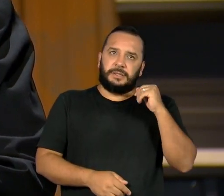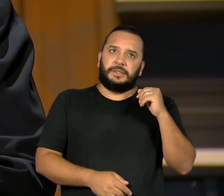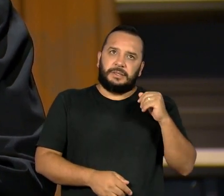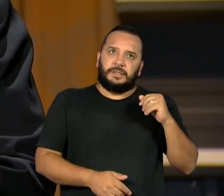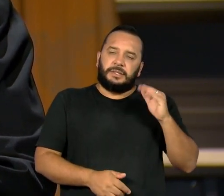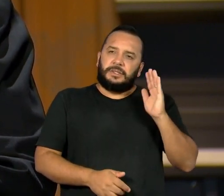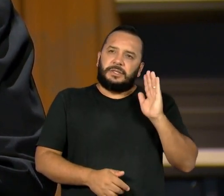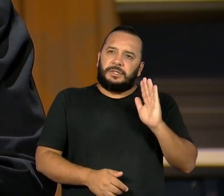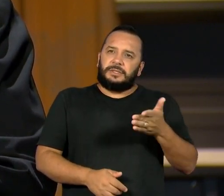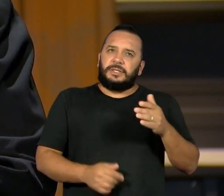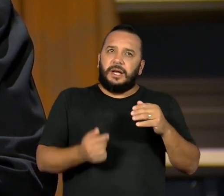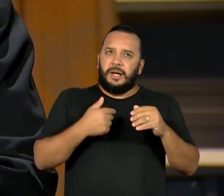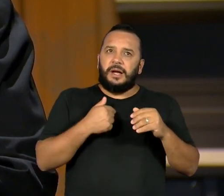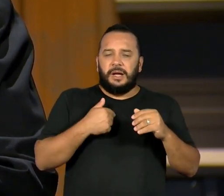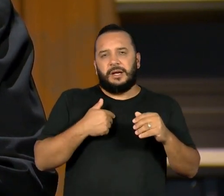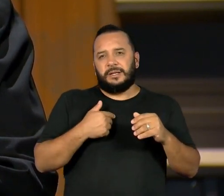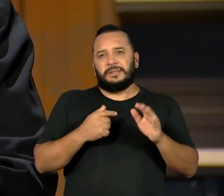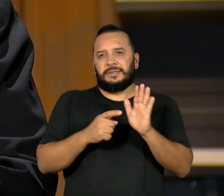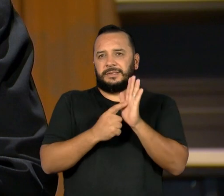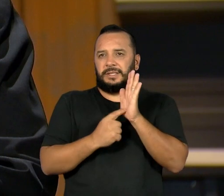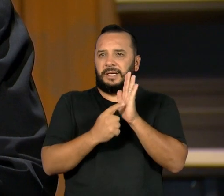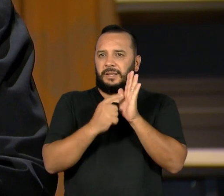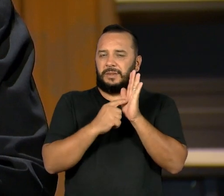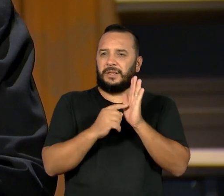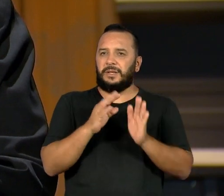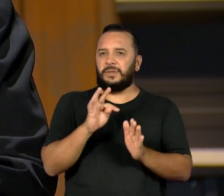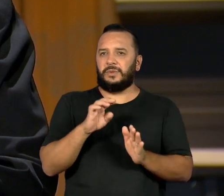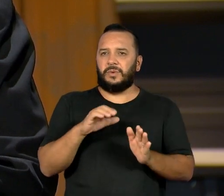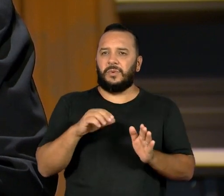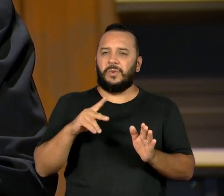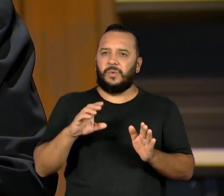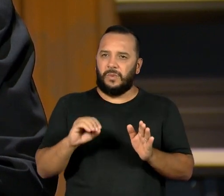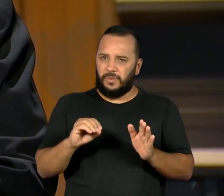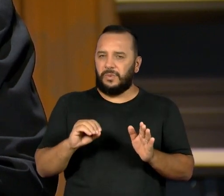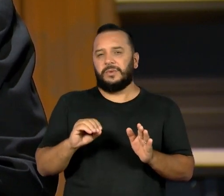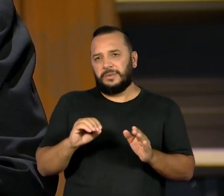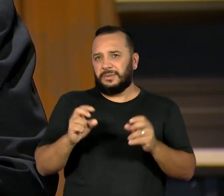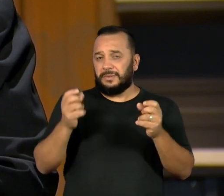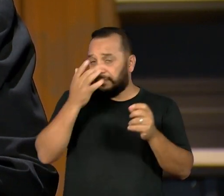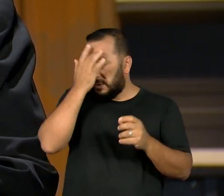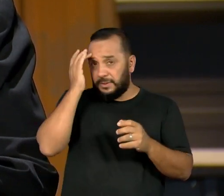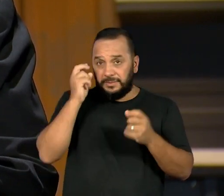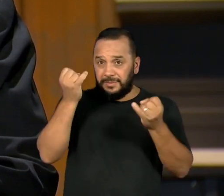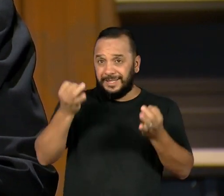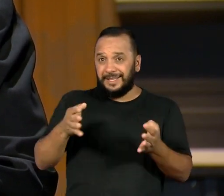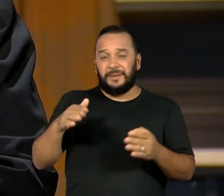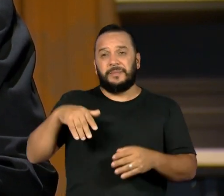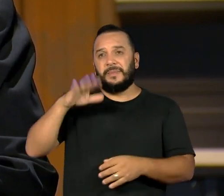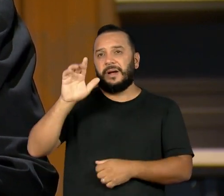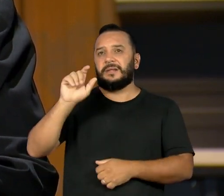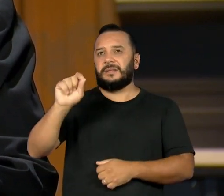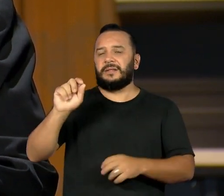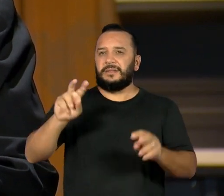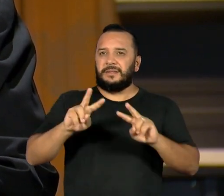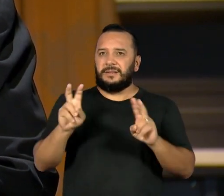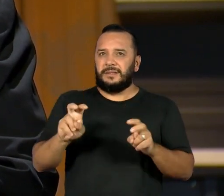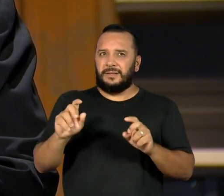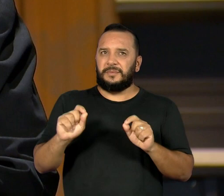deixou-se de dar tanta atenção à questão das células-tronco, né, passou-se a se falar mais sobre a questão, né,